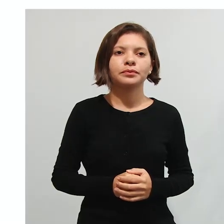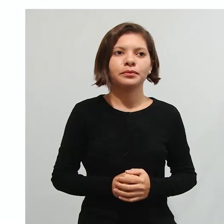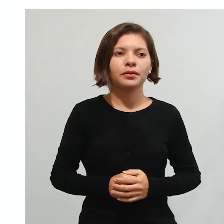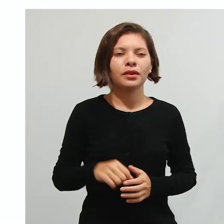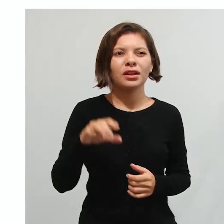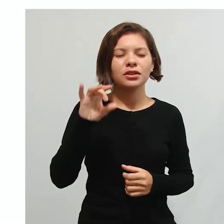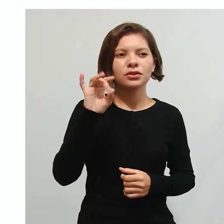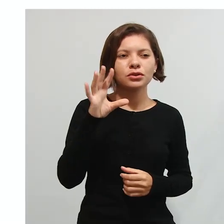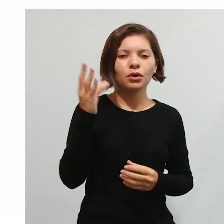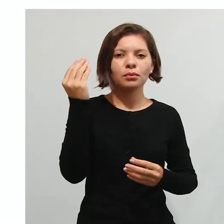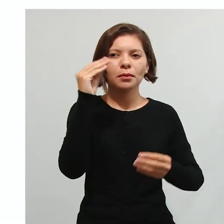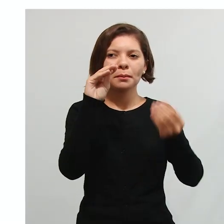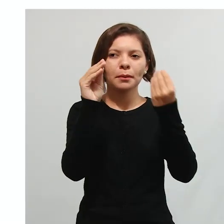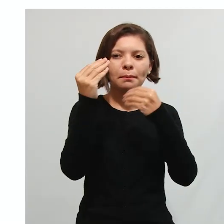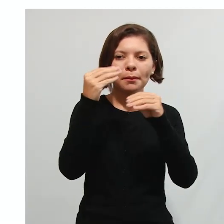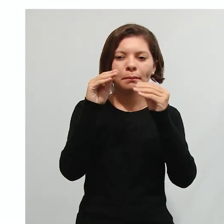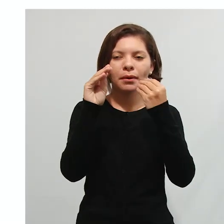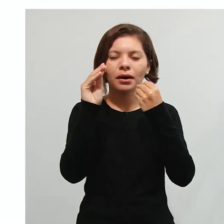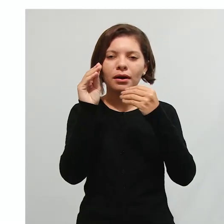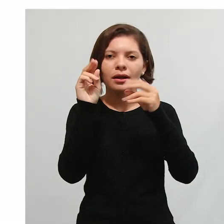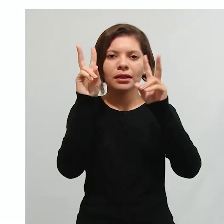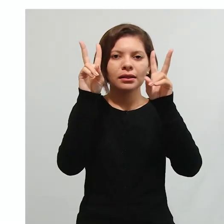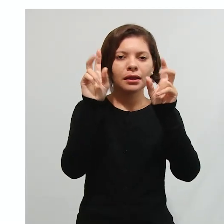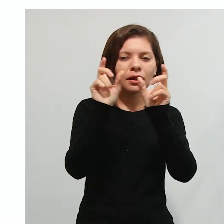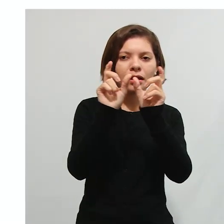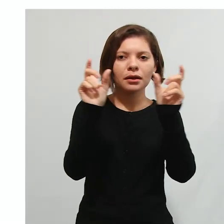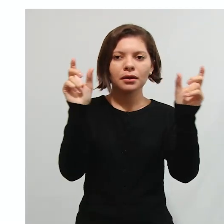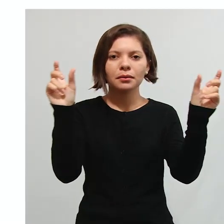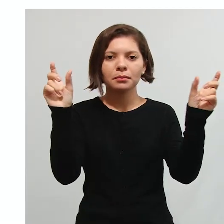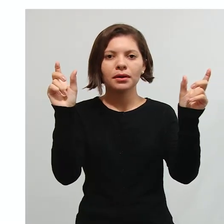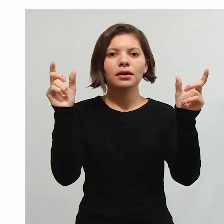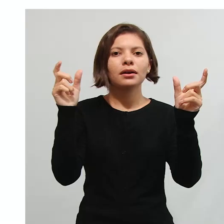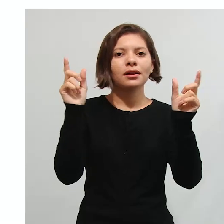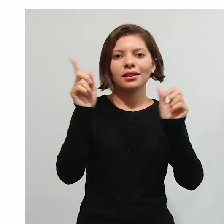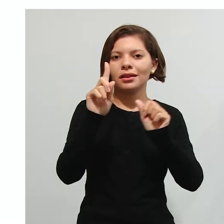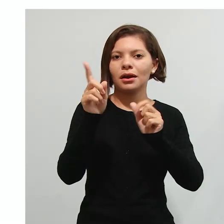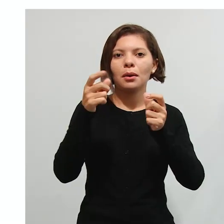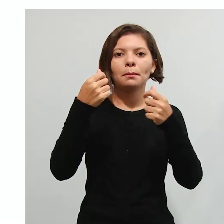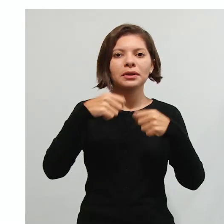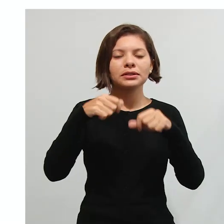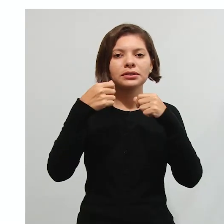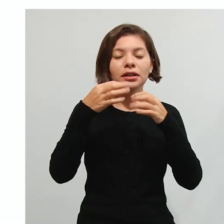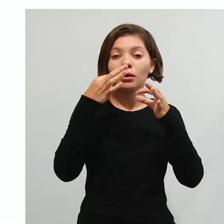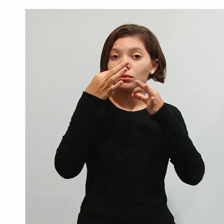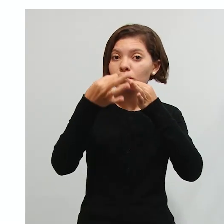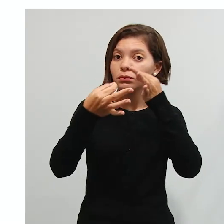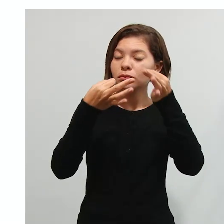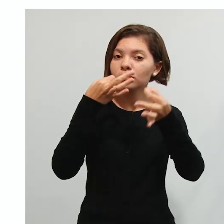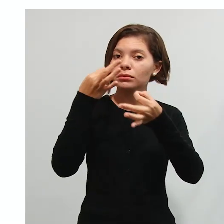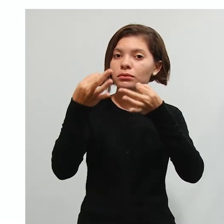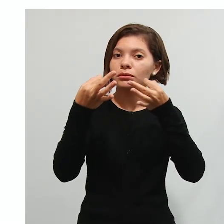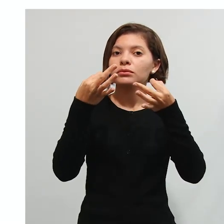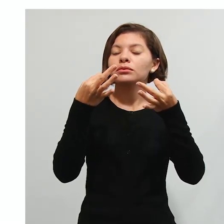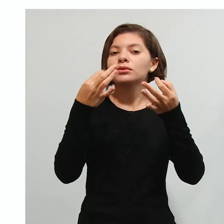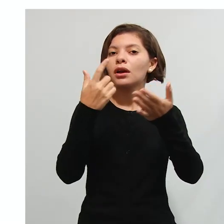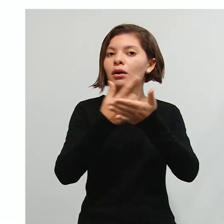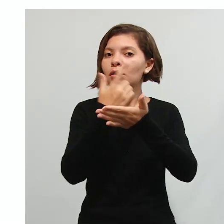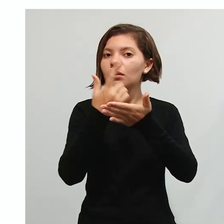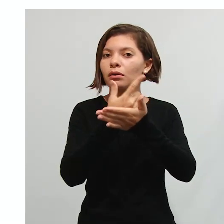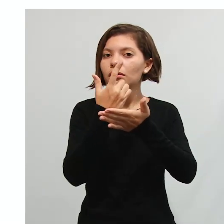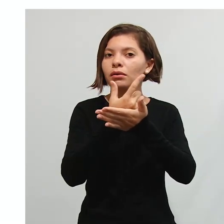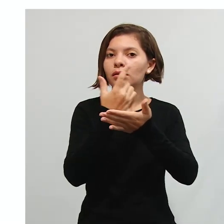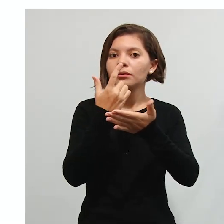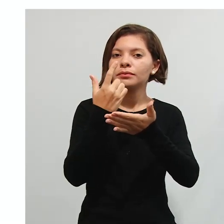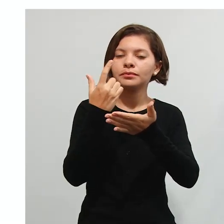eh não é apenas colocar citações né Precisa discutir as obras citadas